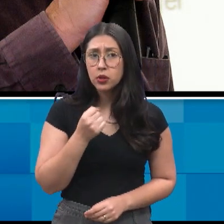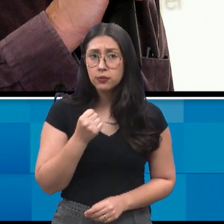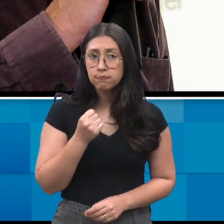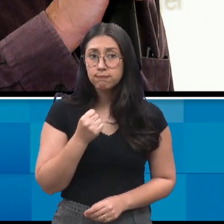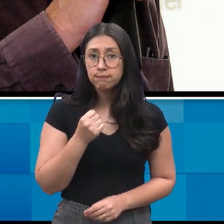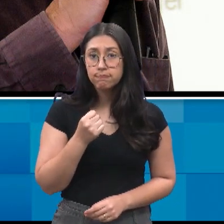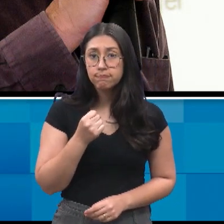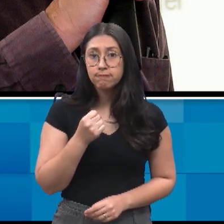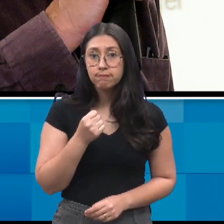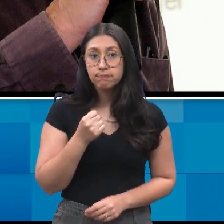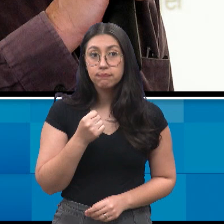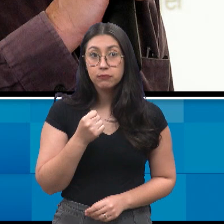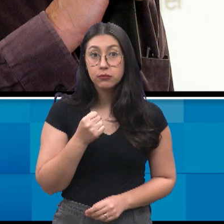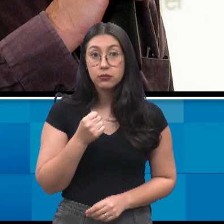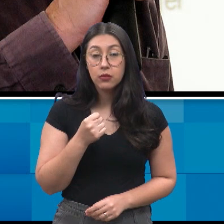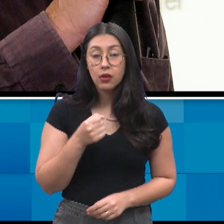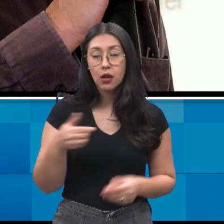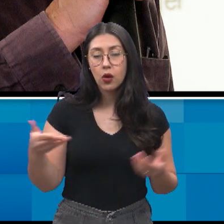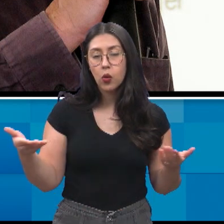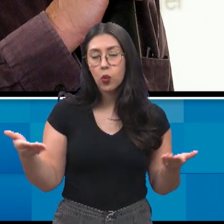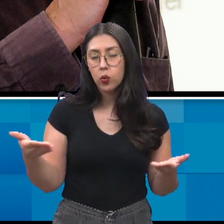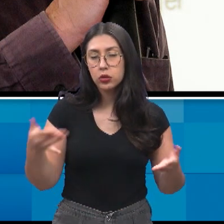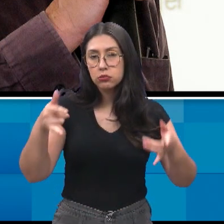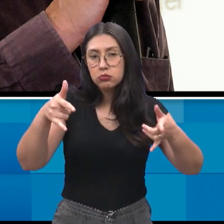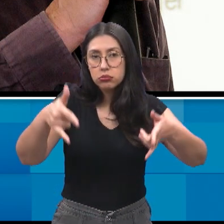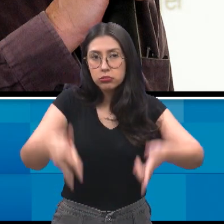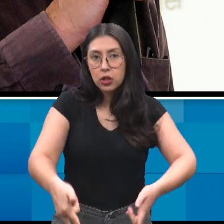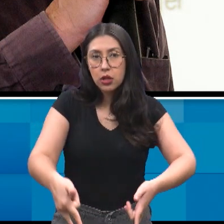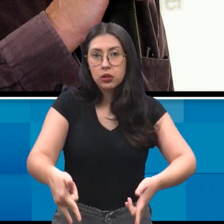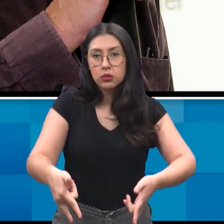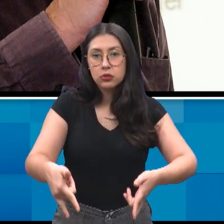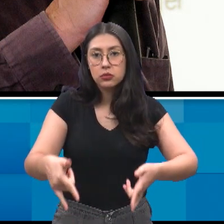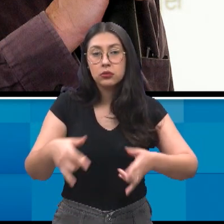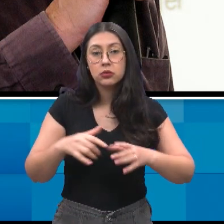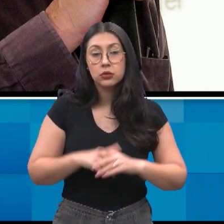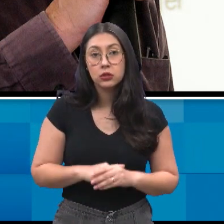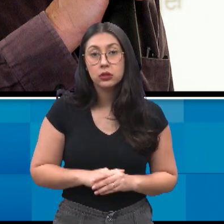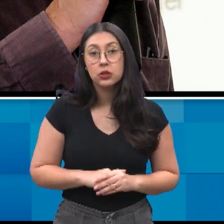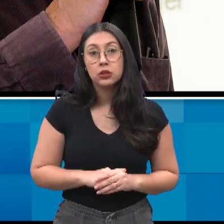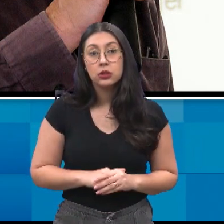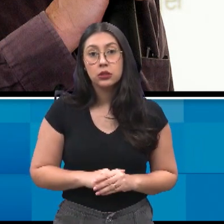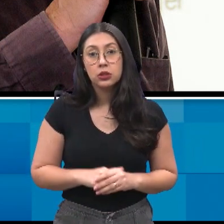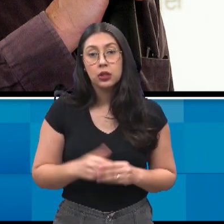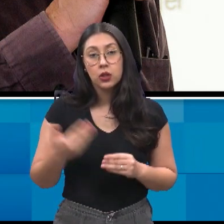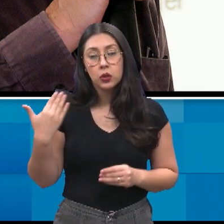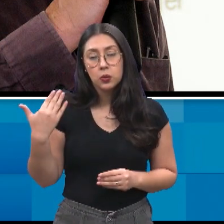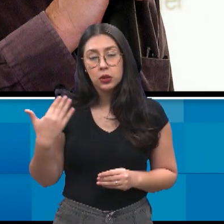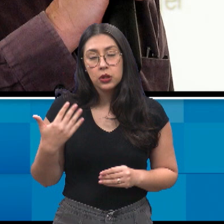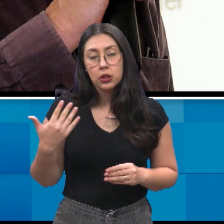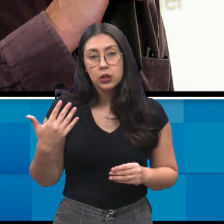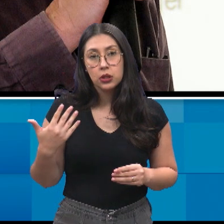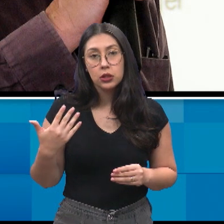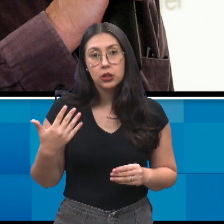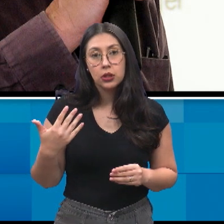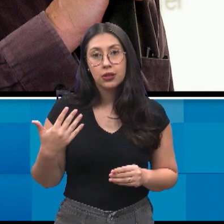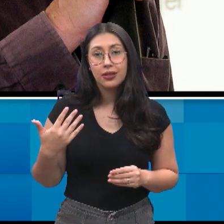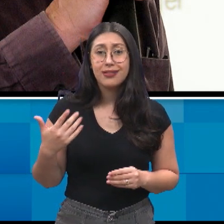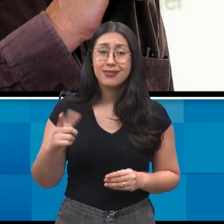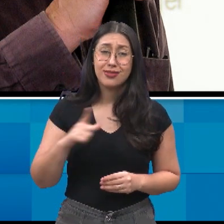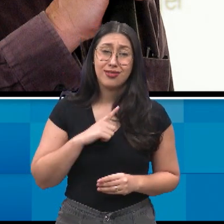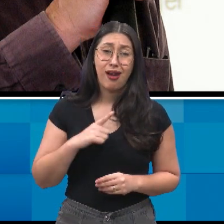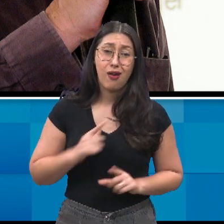o corpo dele acabou de ser enterrado no Parque das Flores, agora há pouco, foi vitimado de um